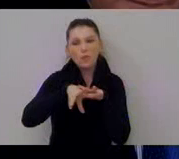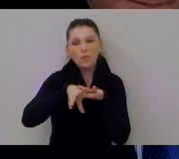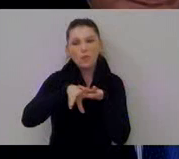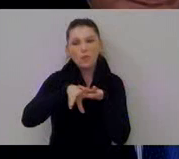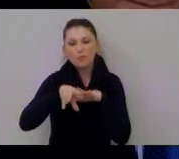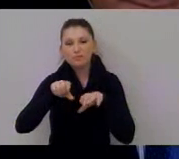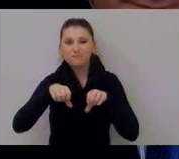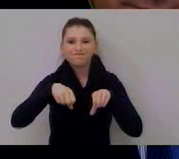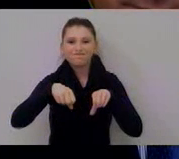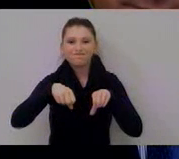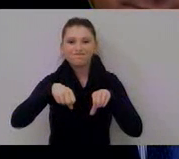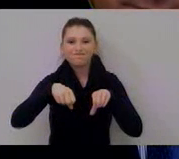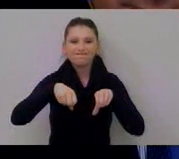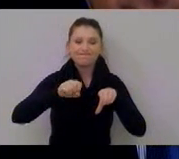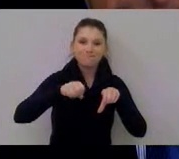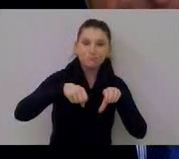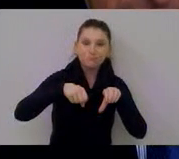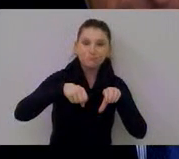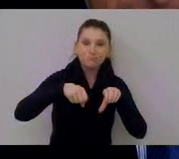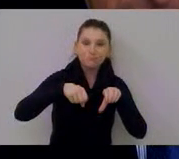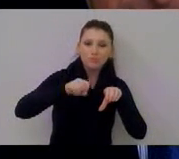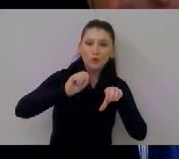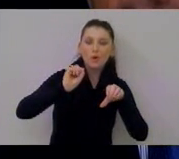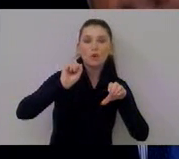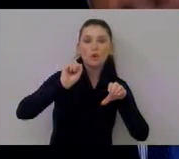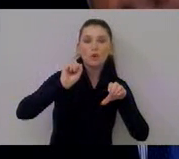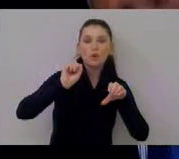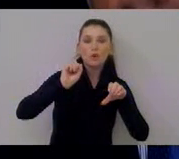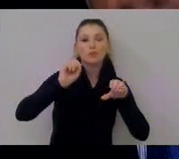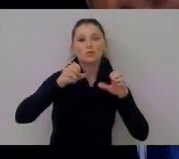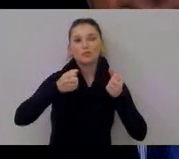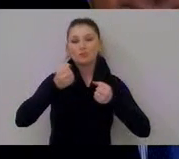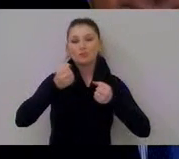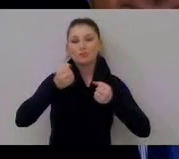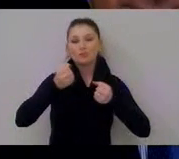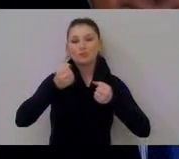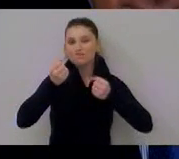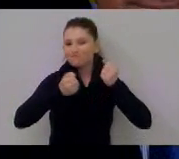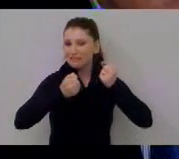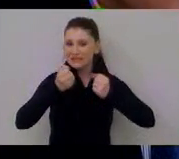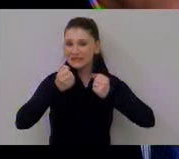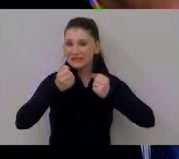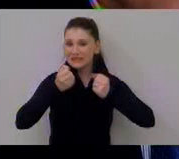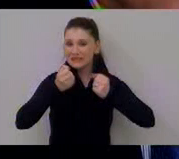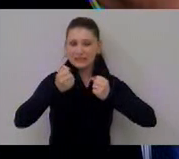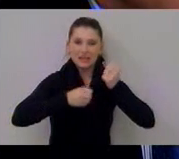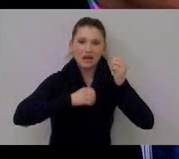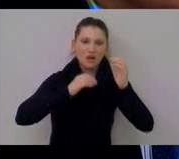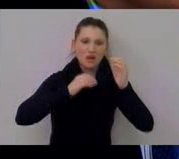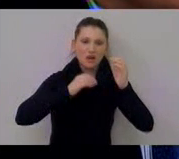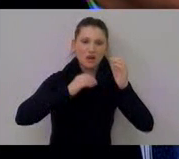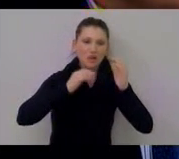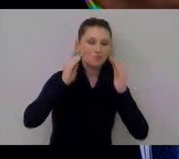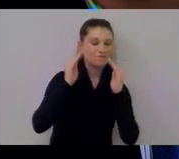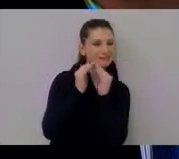veículos, residências, pedestres. E o mais